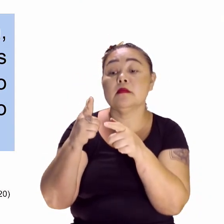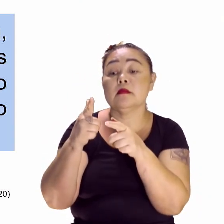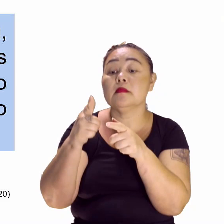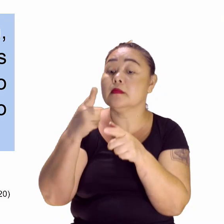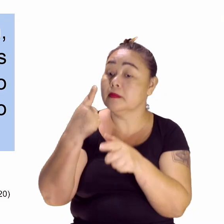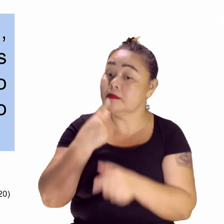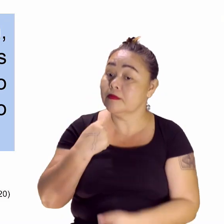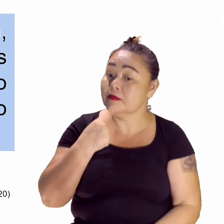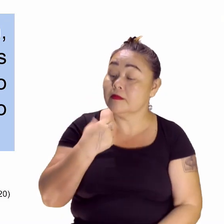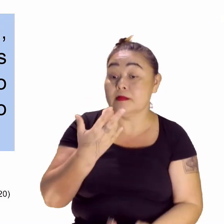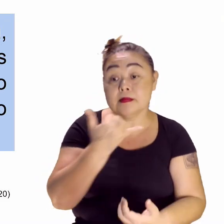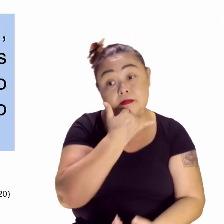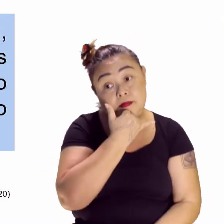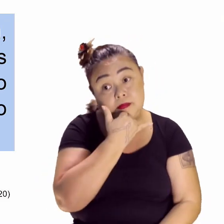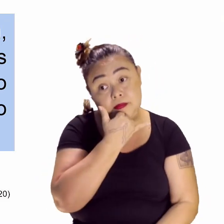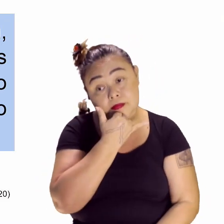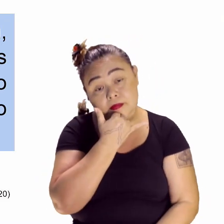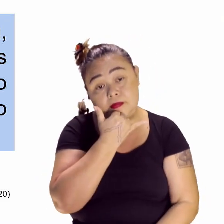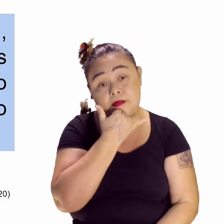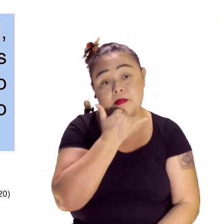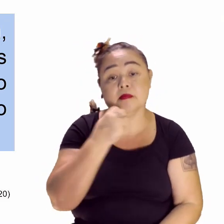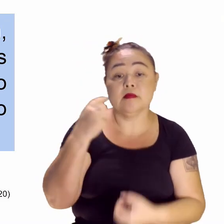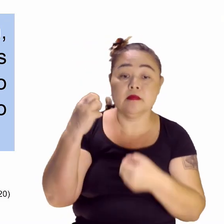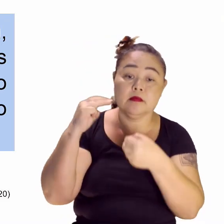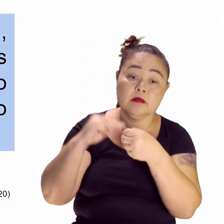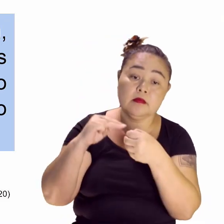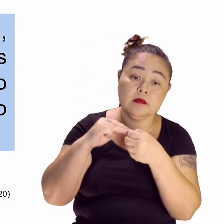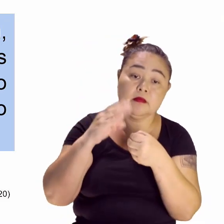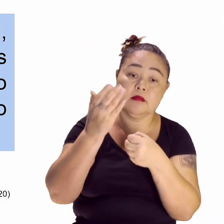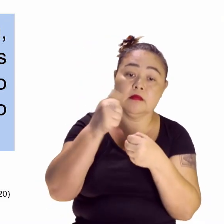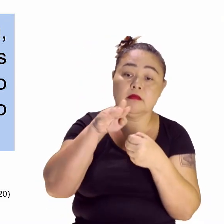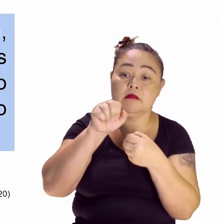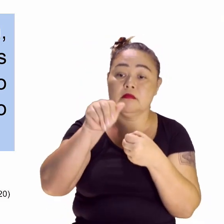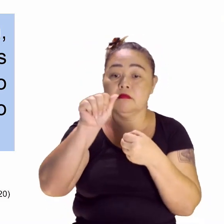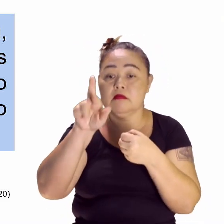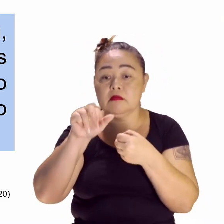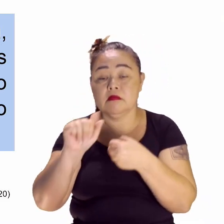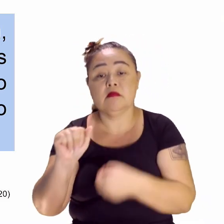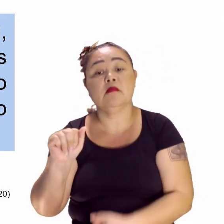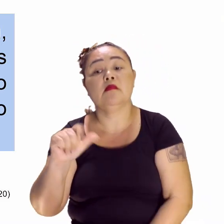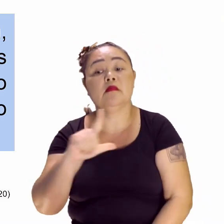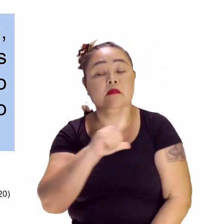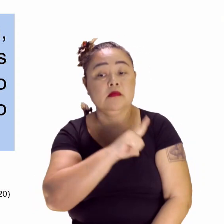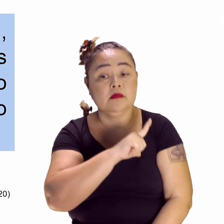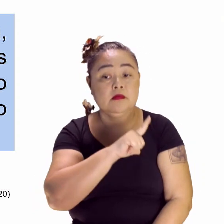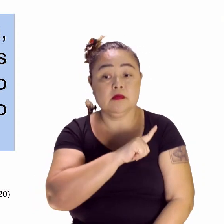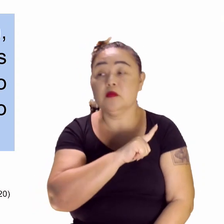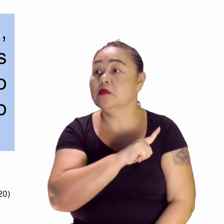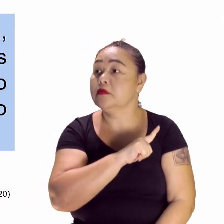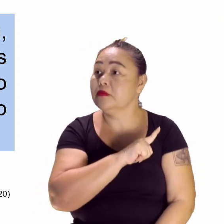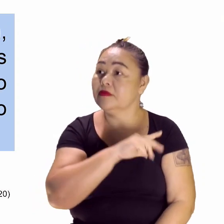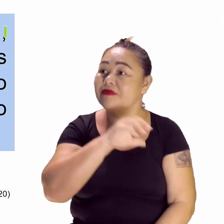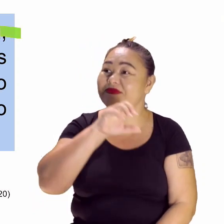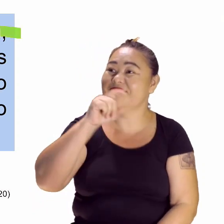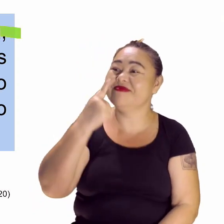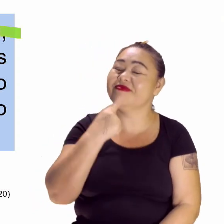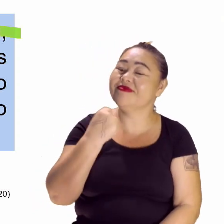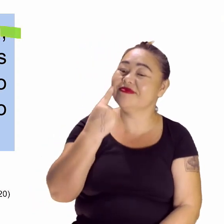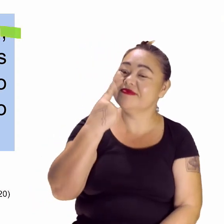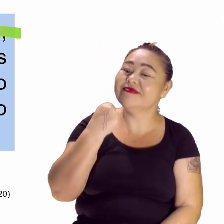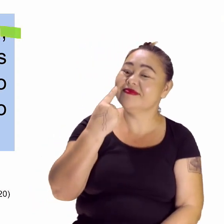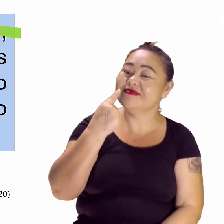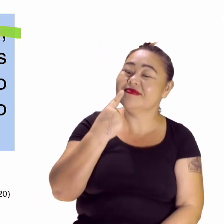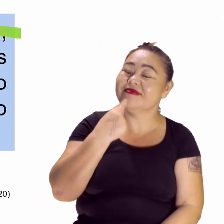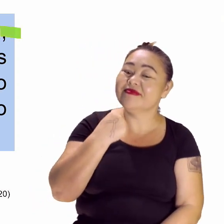milho perdão os municípios de Corumbiara tem a produção da soja Vilhena